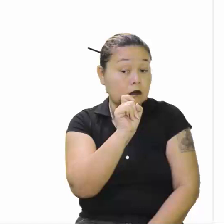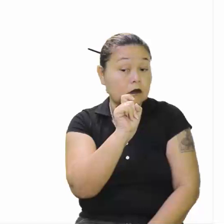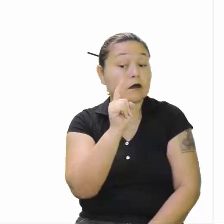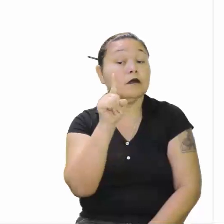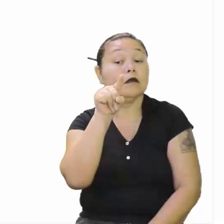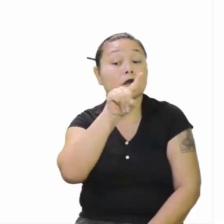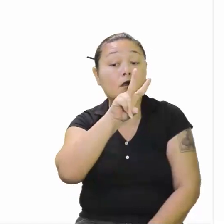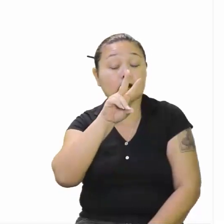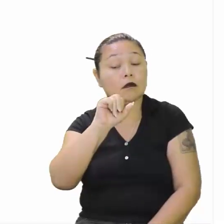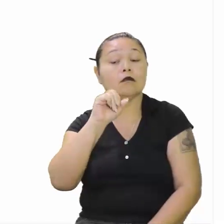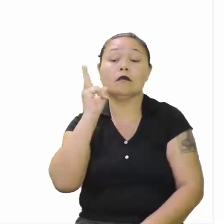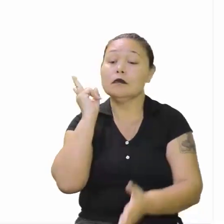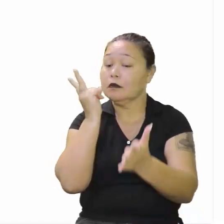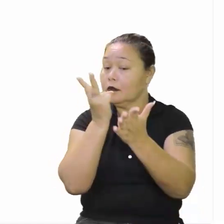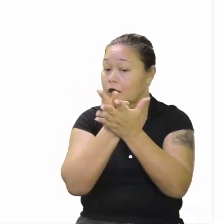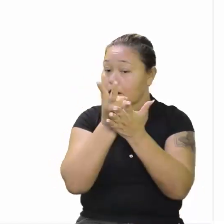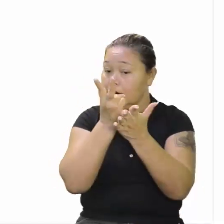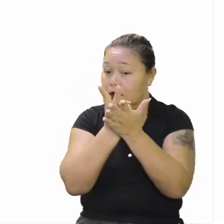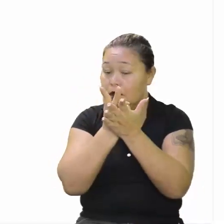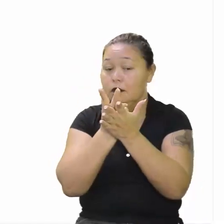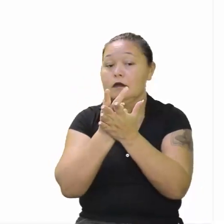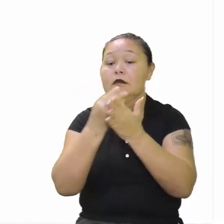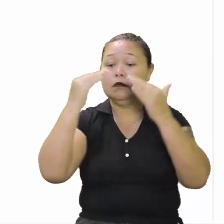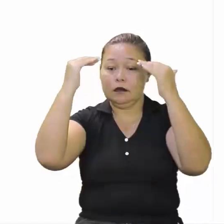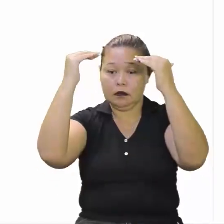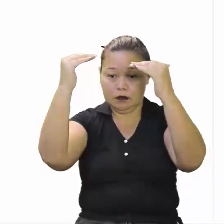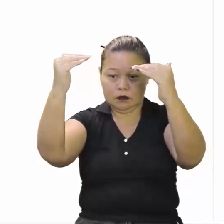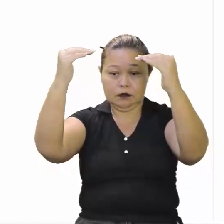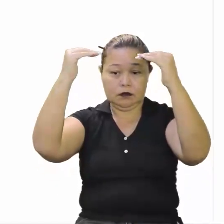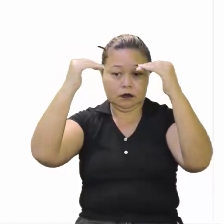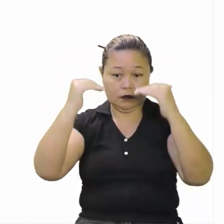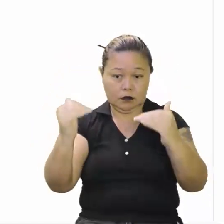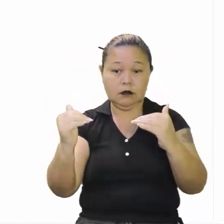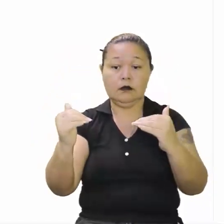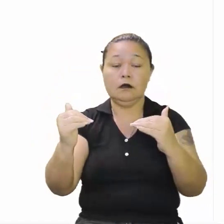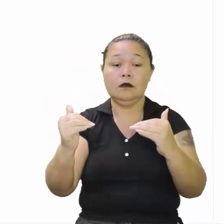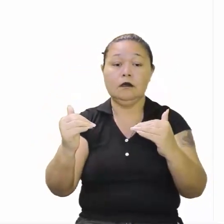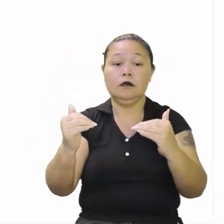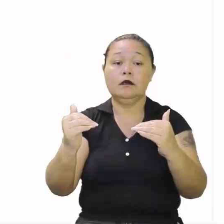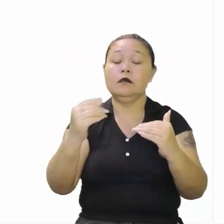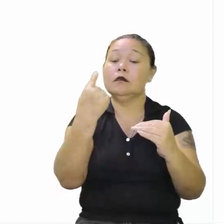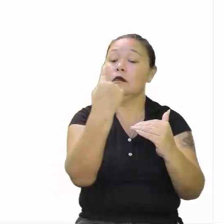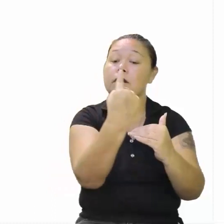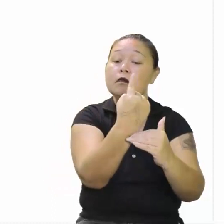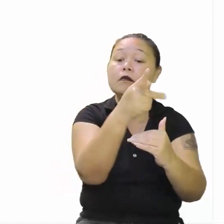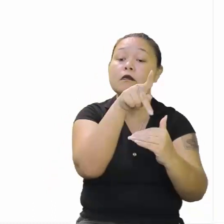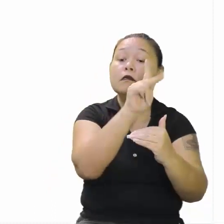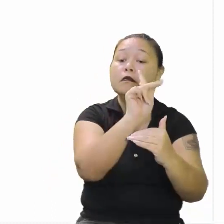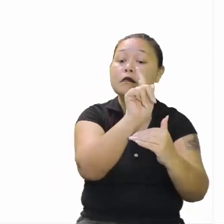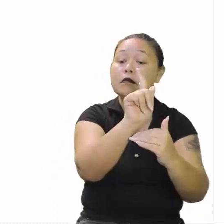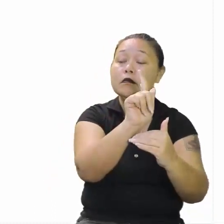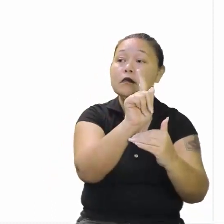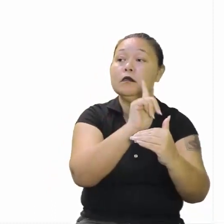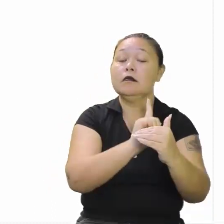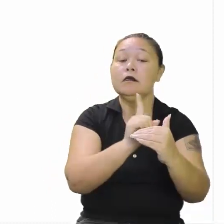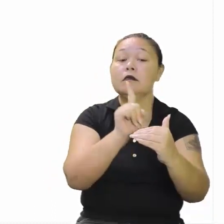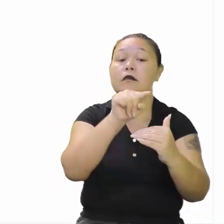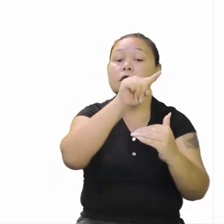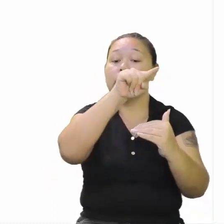a mesma coisa, né? Elas por elas. 1 quilograma